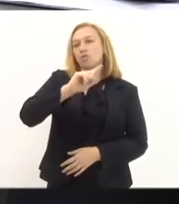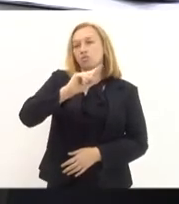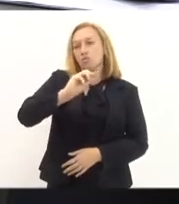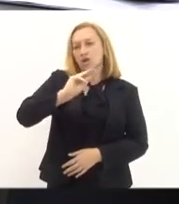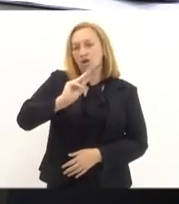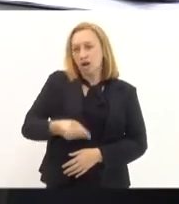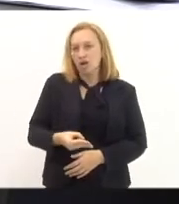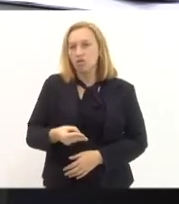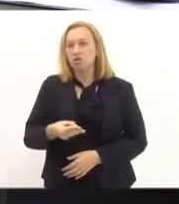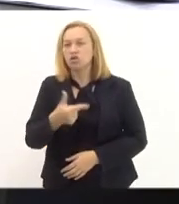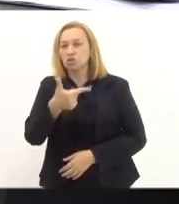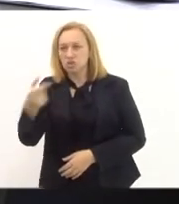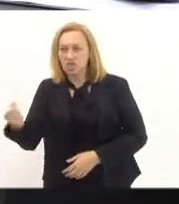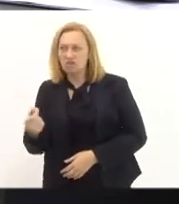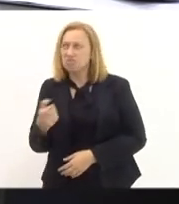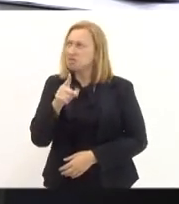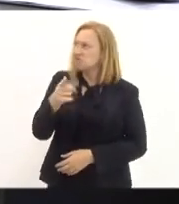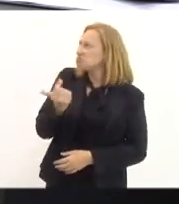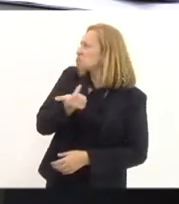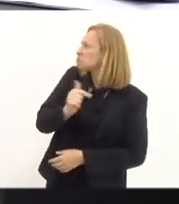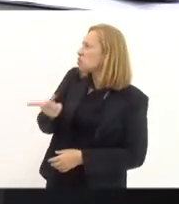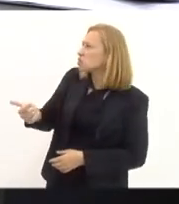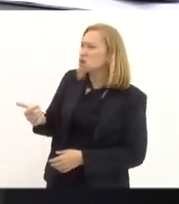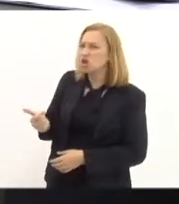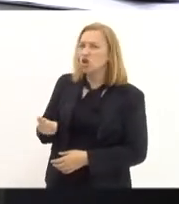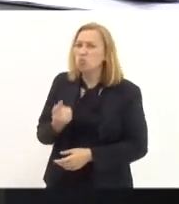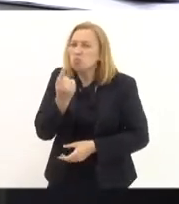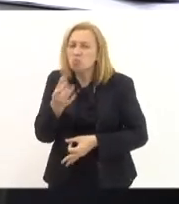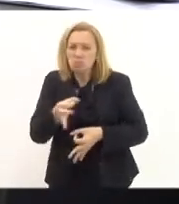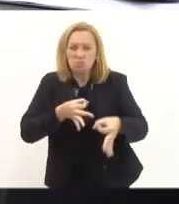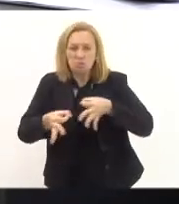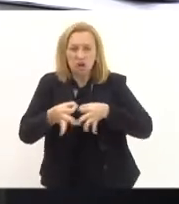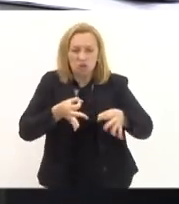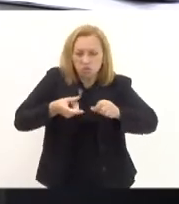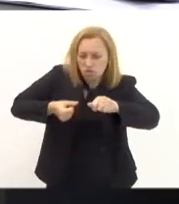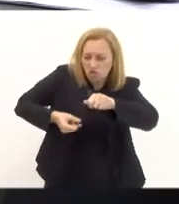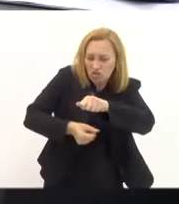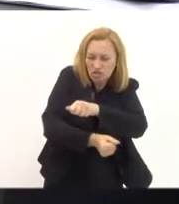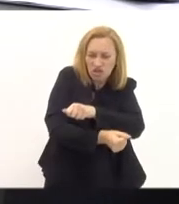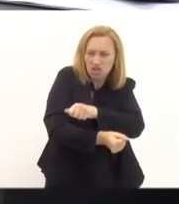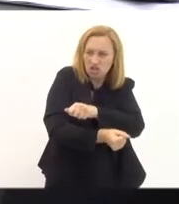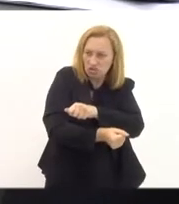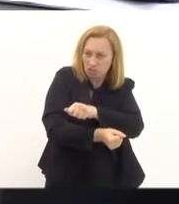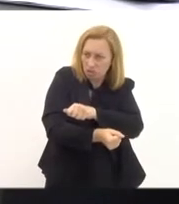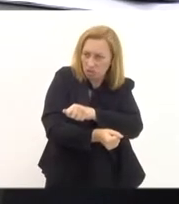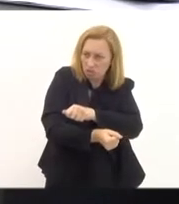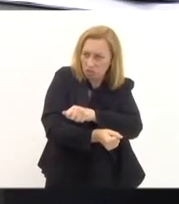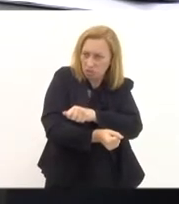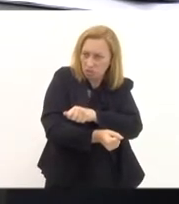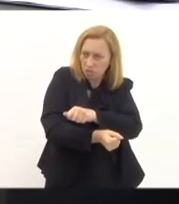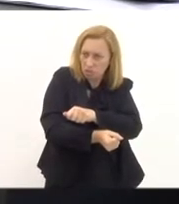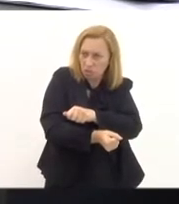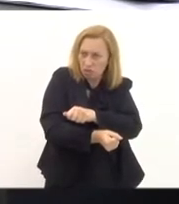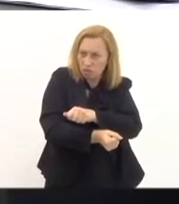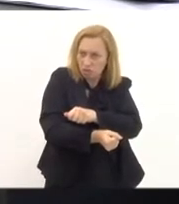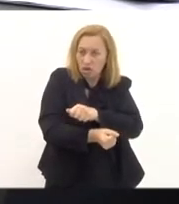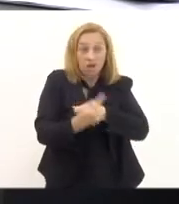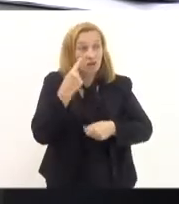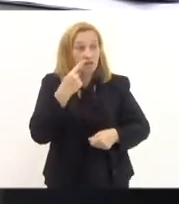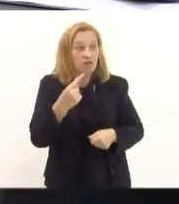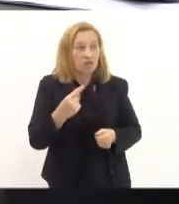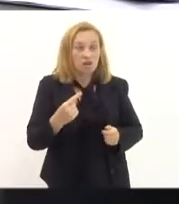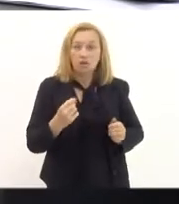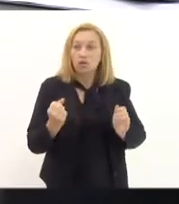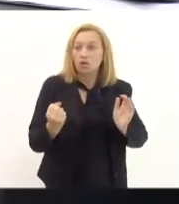se você não ter é um plano de investimento e cogitar no pacto